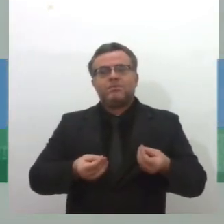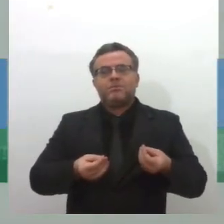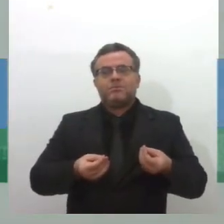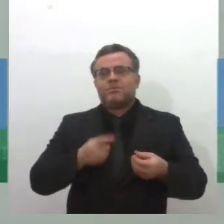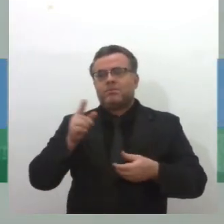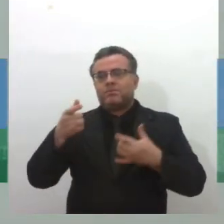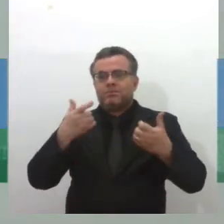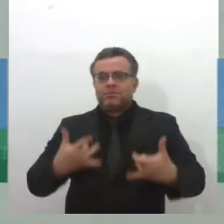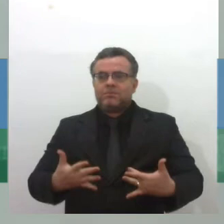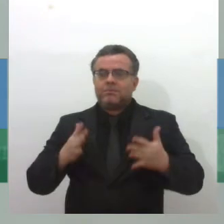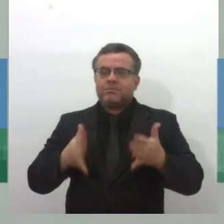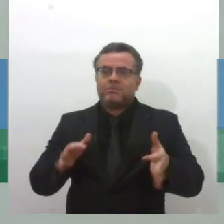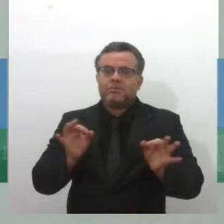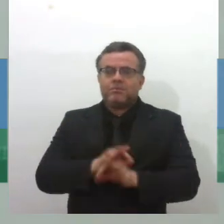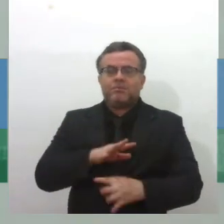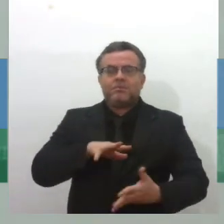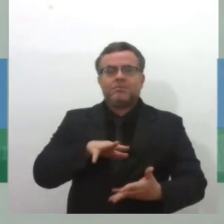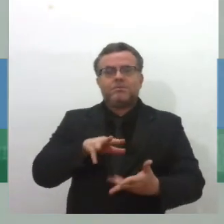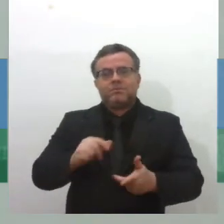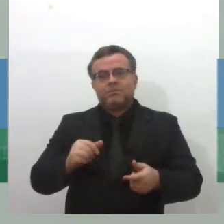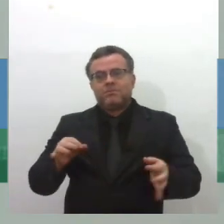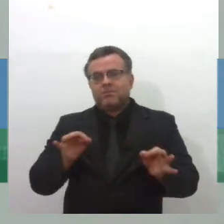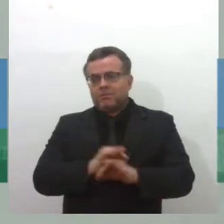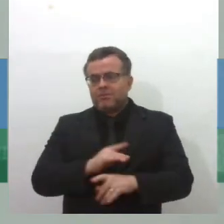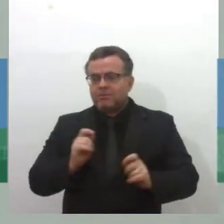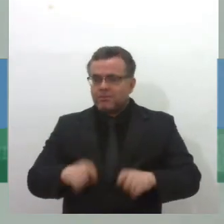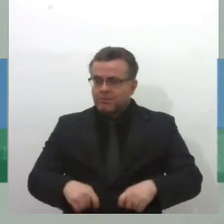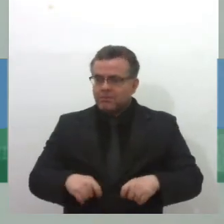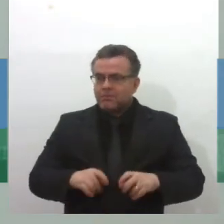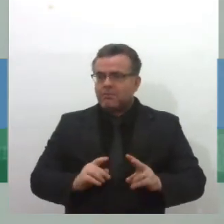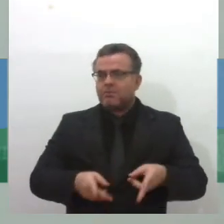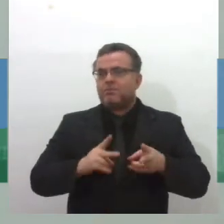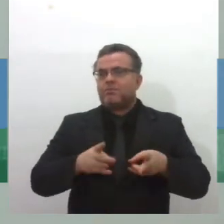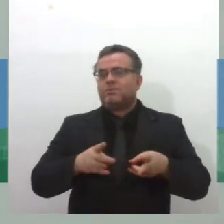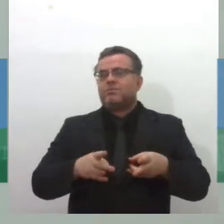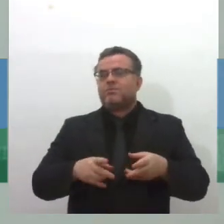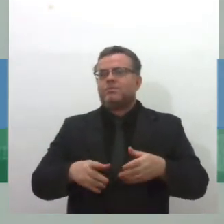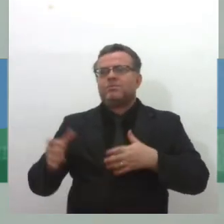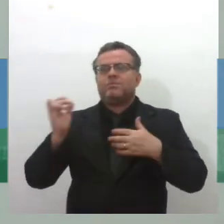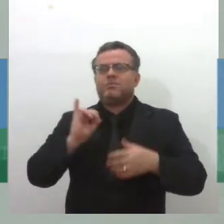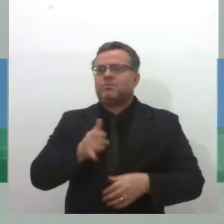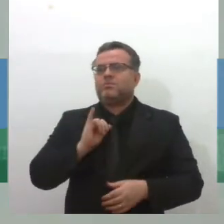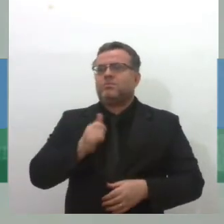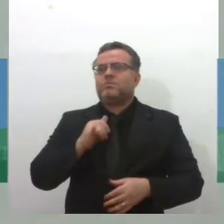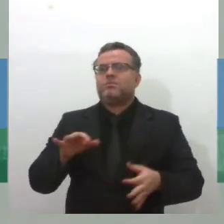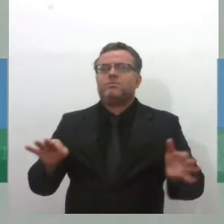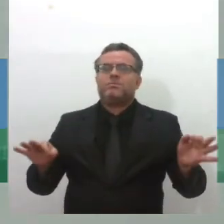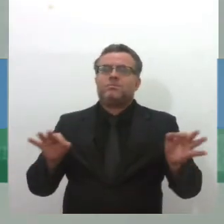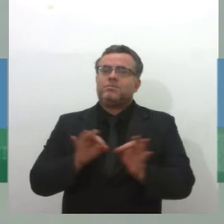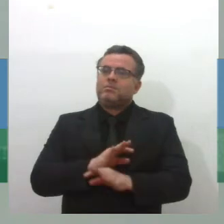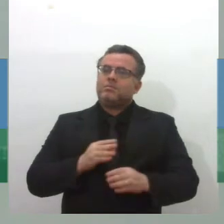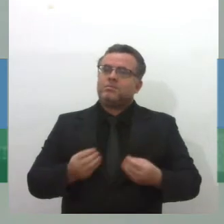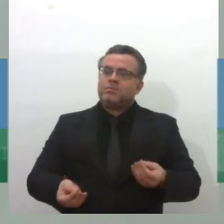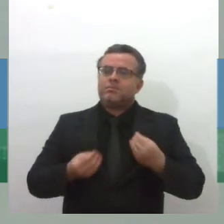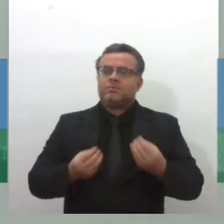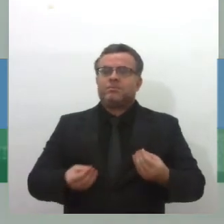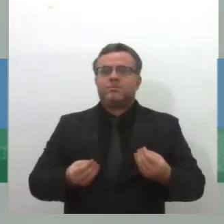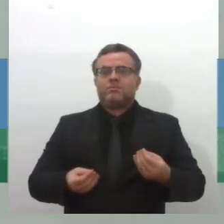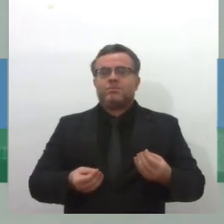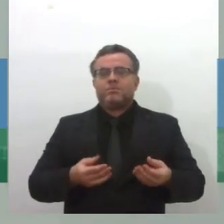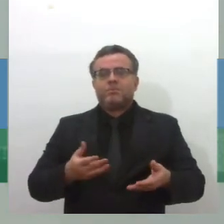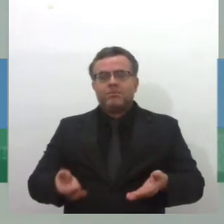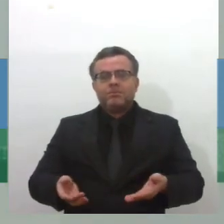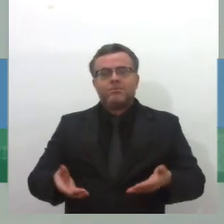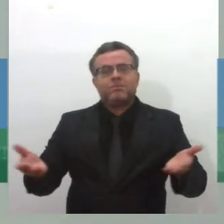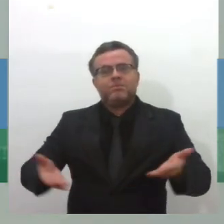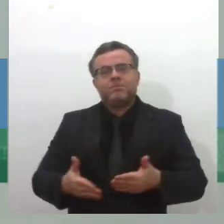colocou, no mundo inteiro. E como o Mário Sérgio Cortella colocou, não é que exista mais corrupção hoje em dia do